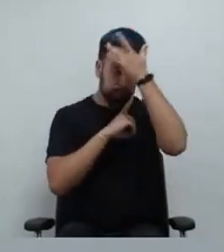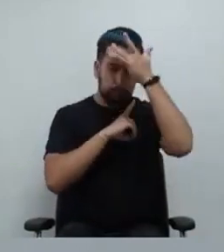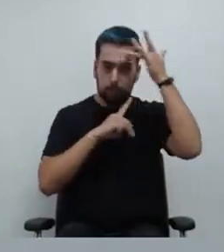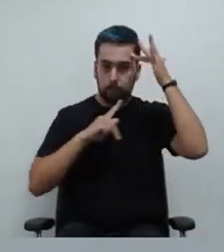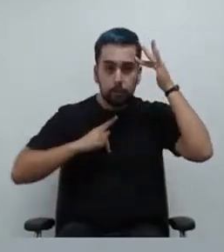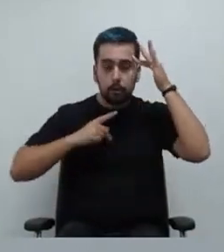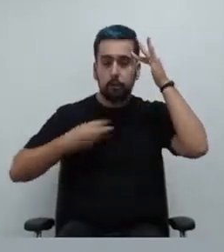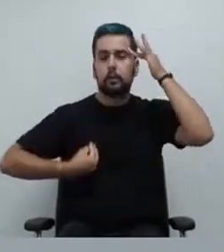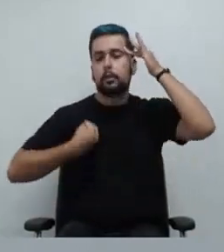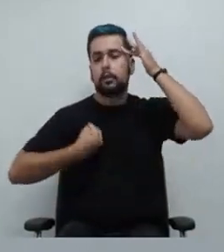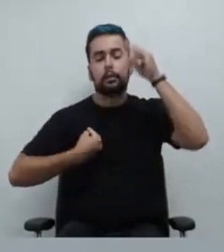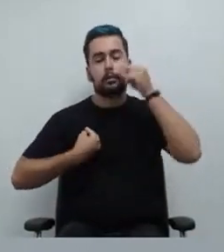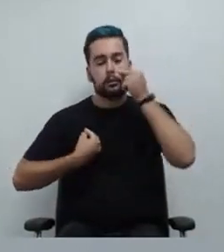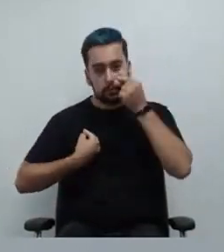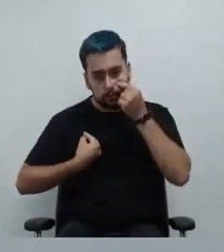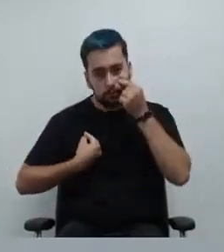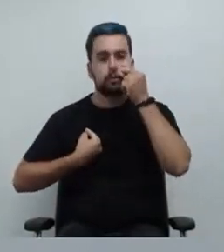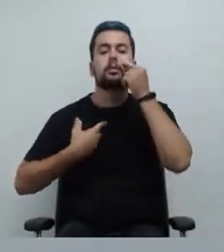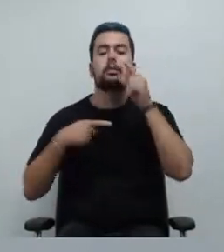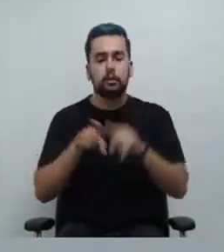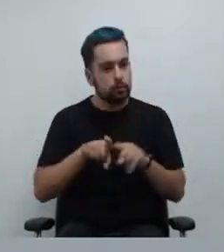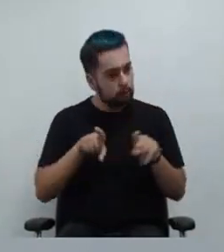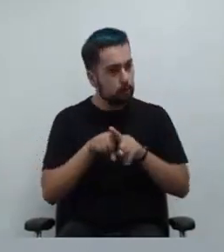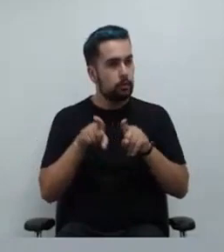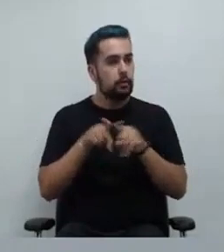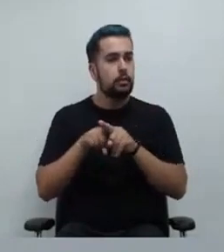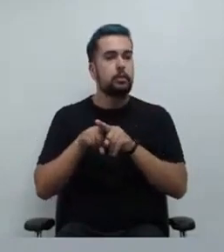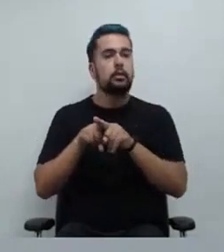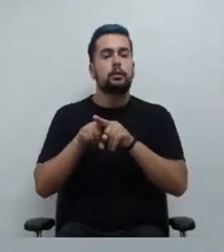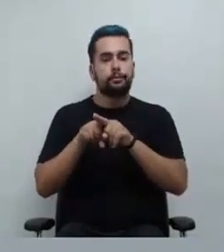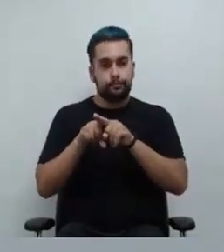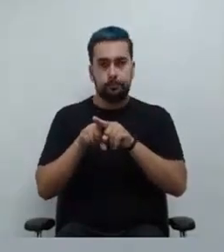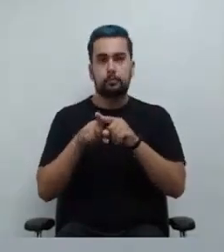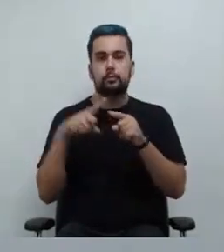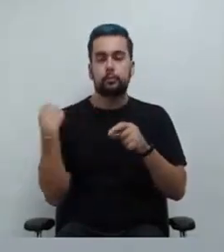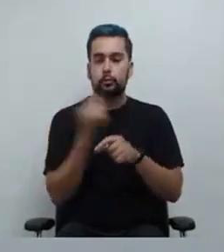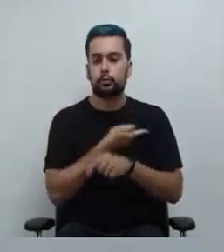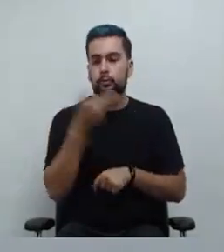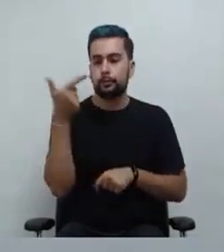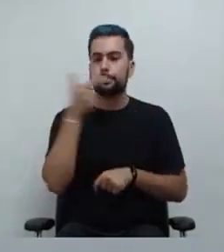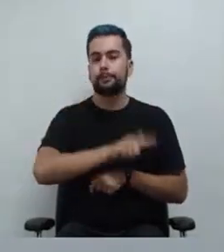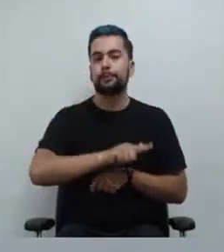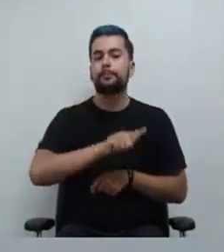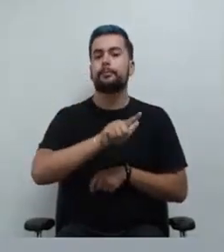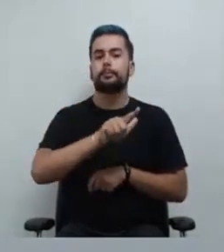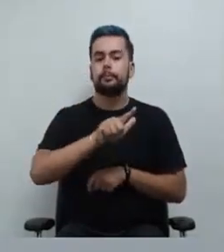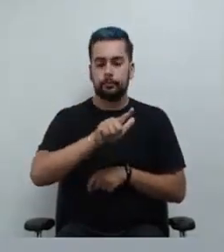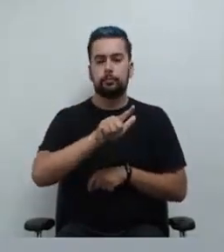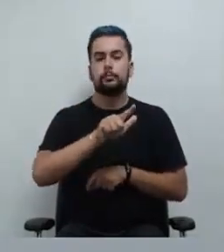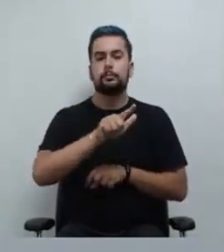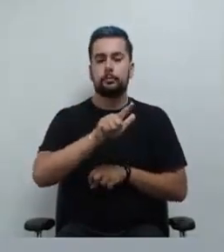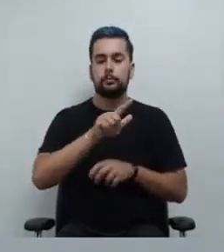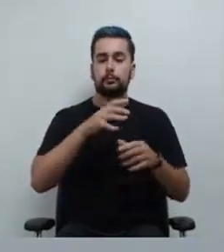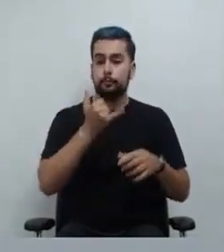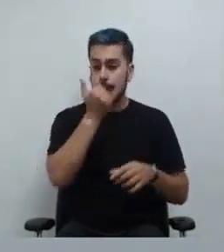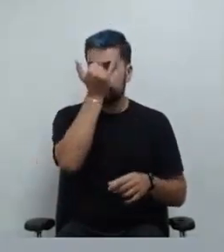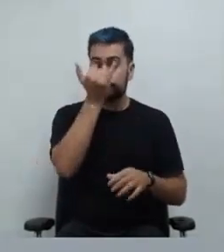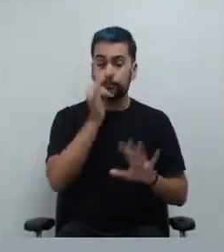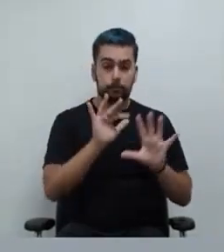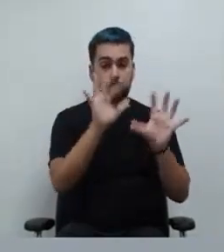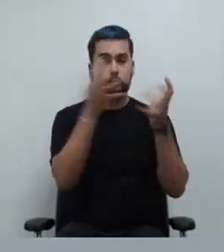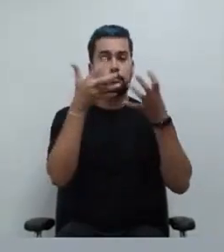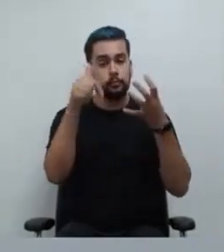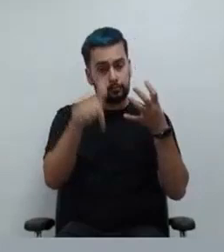presentes fisicamente nas unidades, os coordenadores presentes nas unidades, para a gente conseguir, né, Luiz Felipe, lidar também com esses incidentes que têm